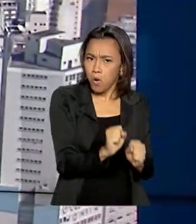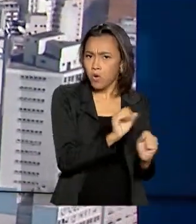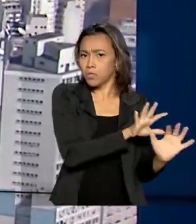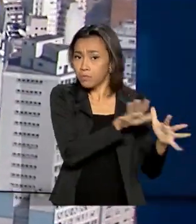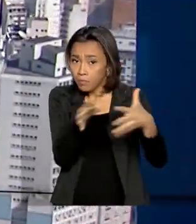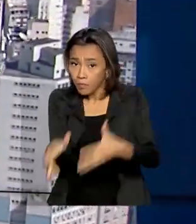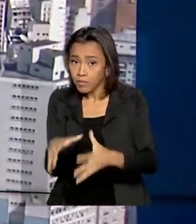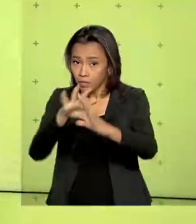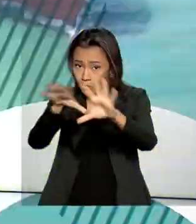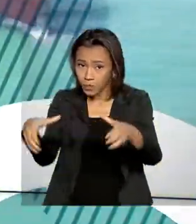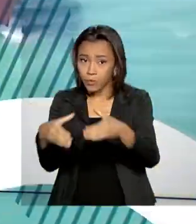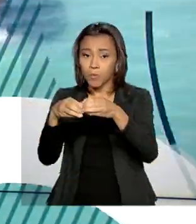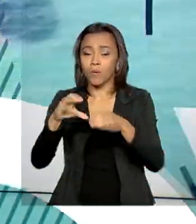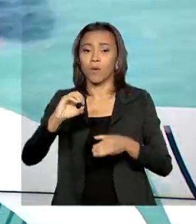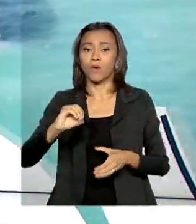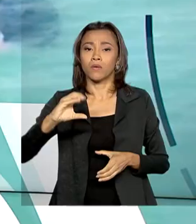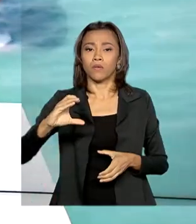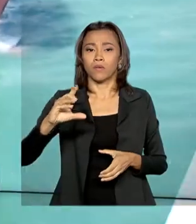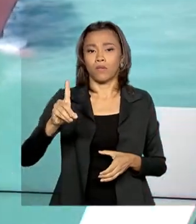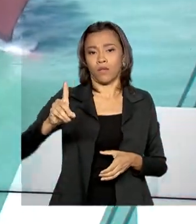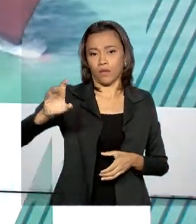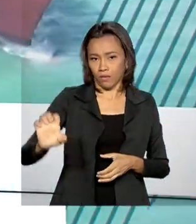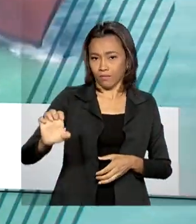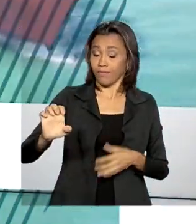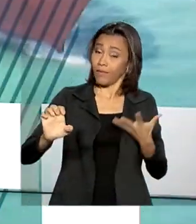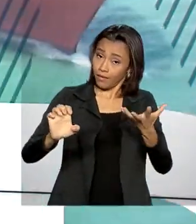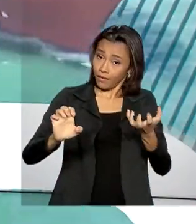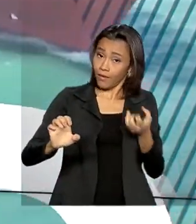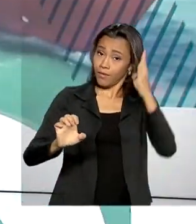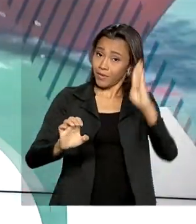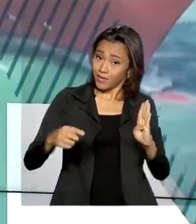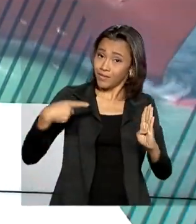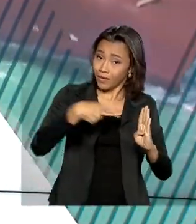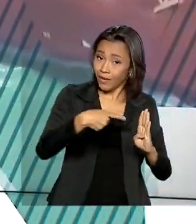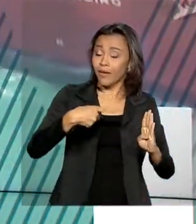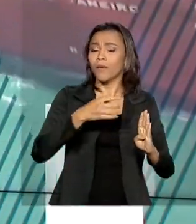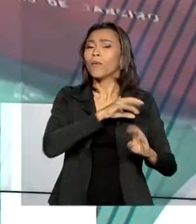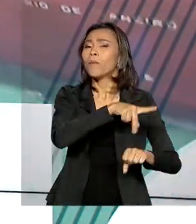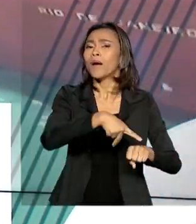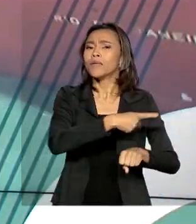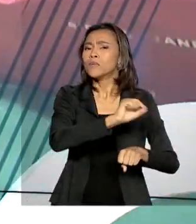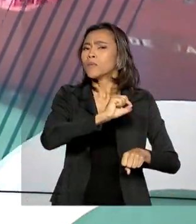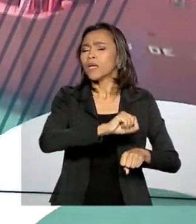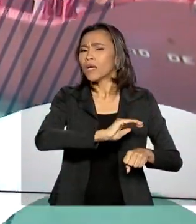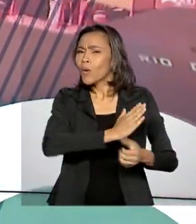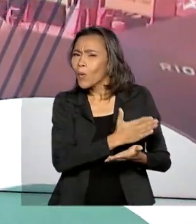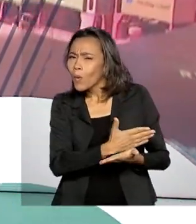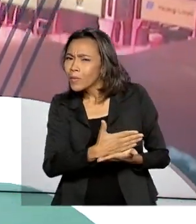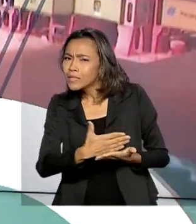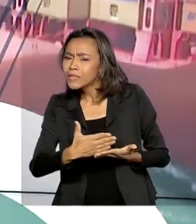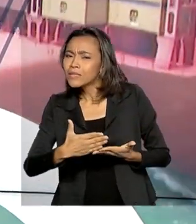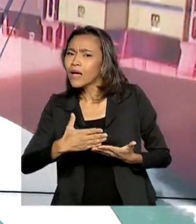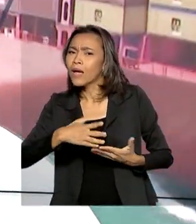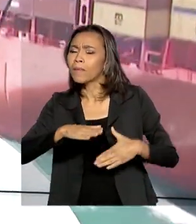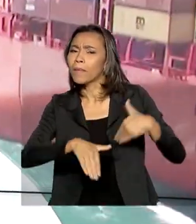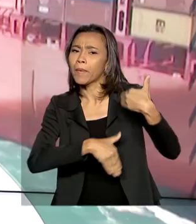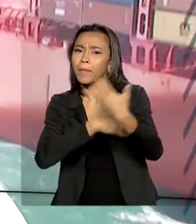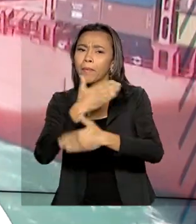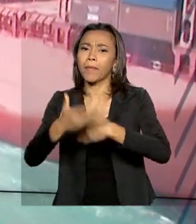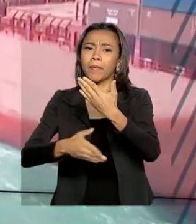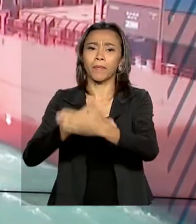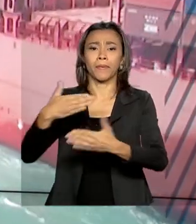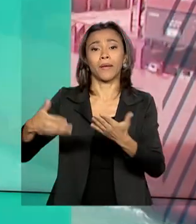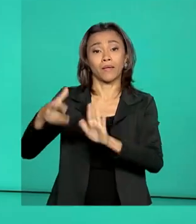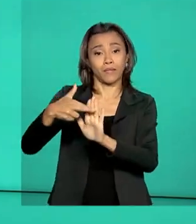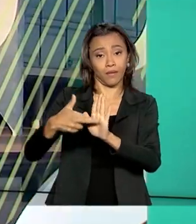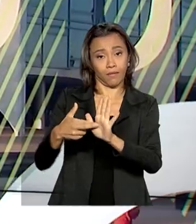para a Cooperação e Desenvolvimento Econômico. E quer o Brasil como próximo país a iniciar o processo de adesão. Selma Dias tem as informações.